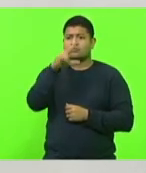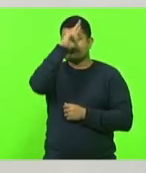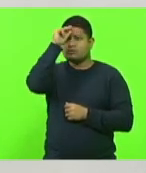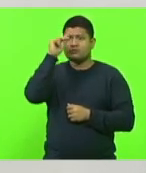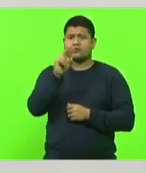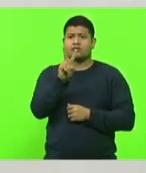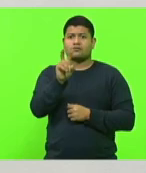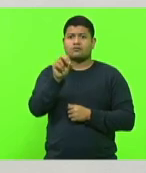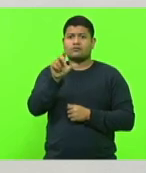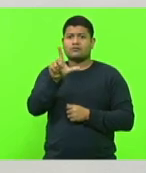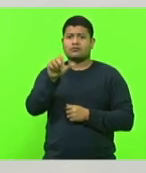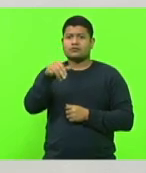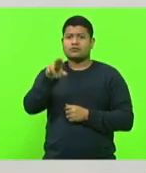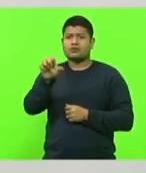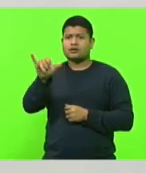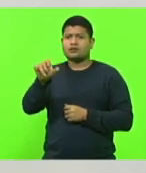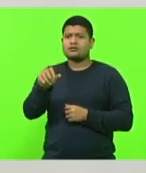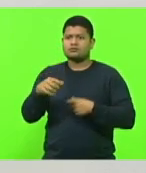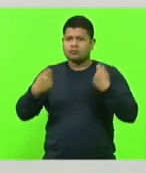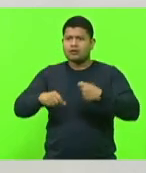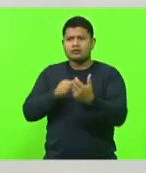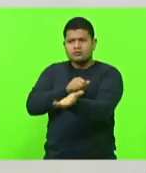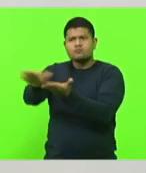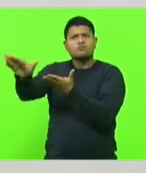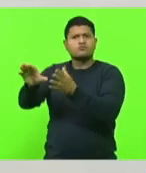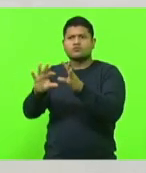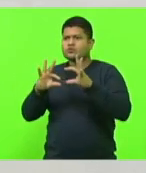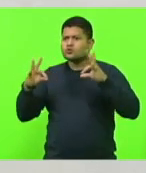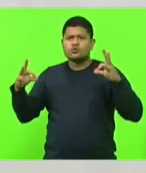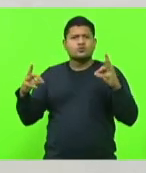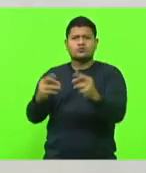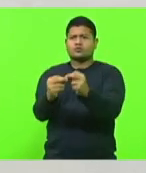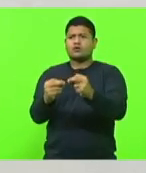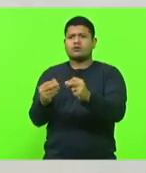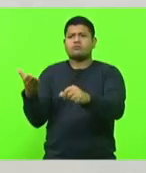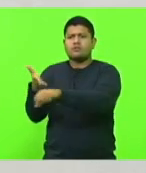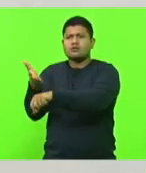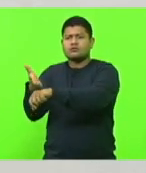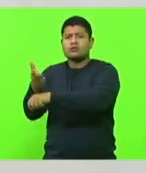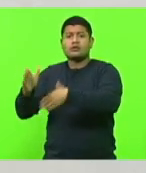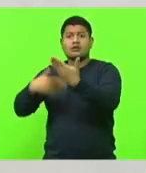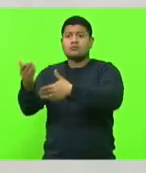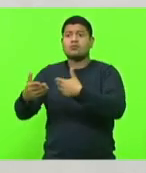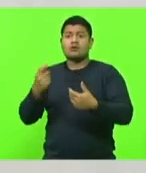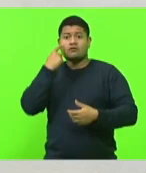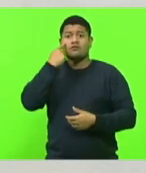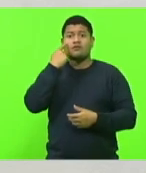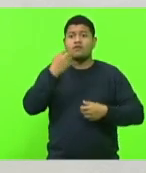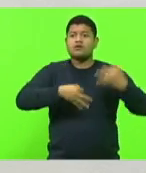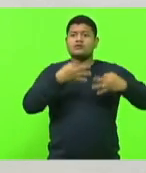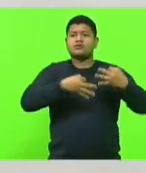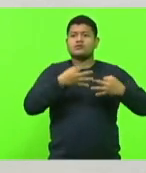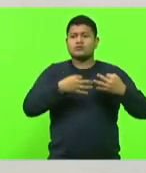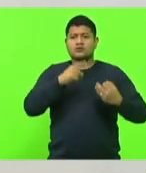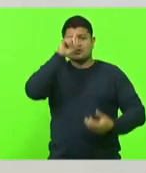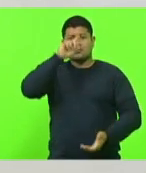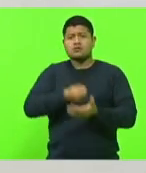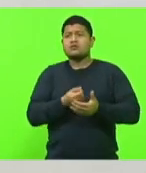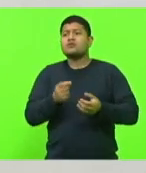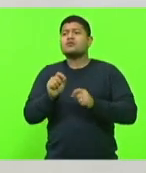expulsa todos e deixa eles recorrerem à justiça. Eu quero ver o que a justiça vai falar dessa